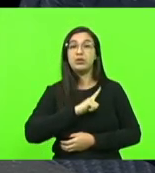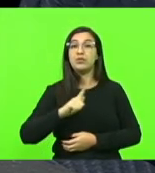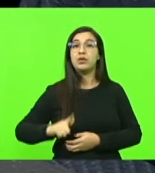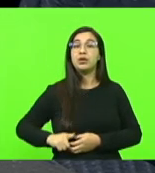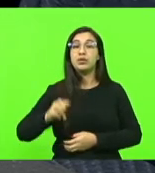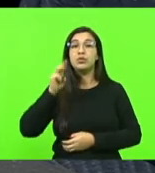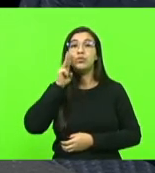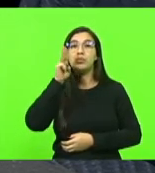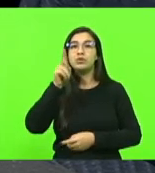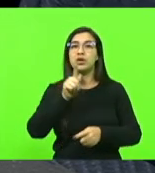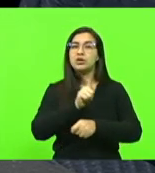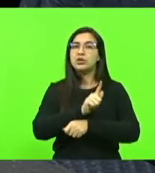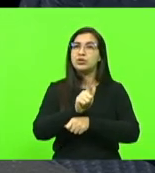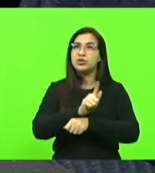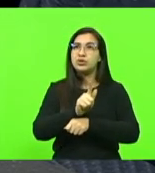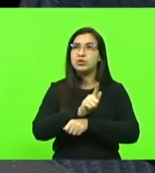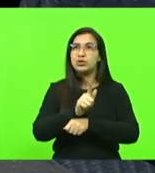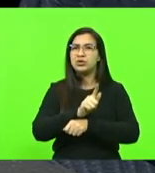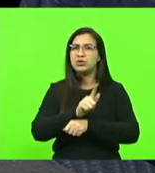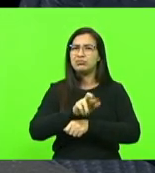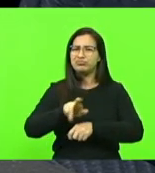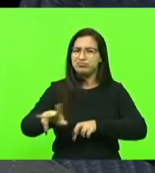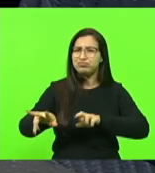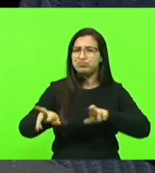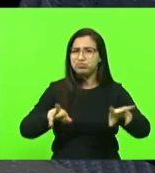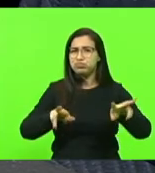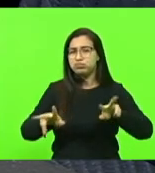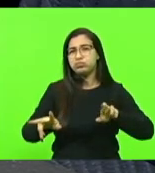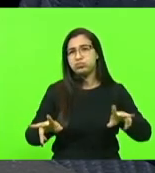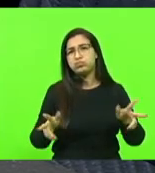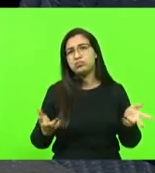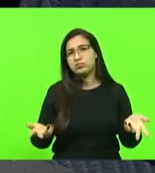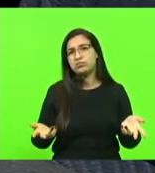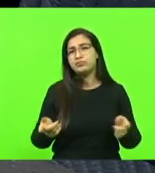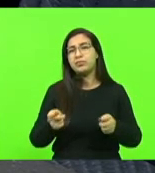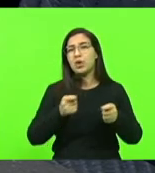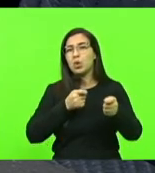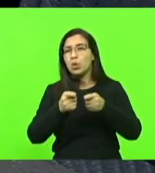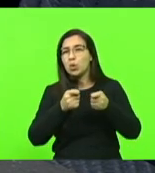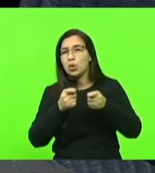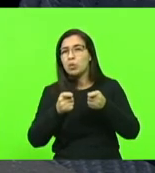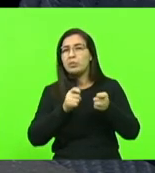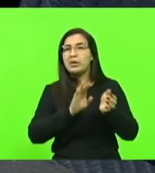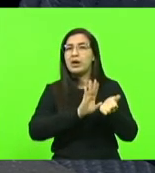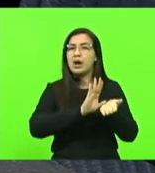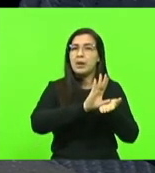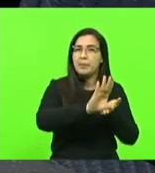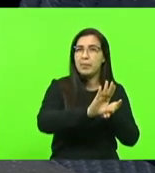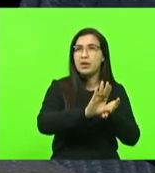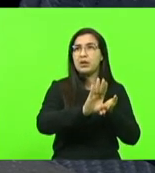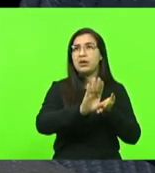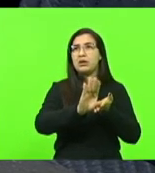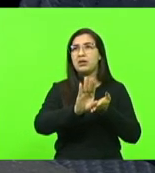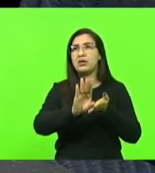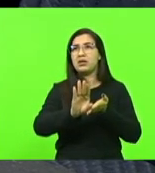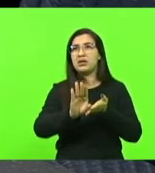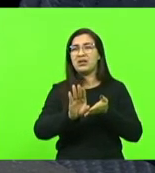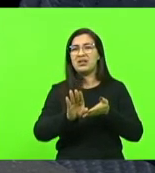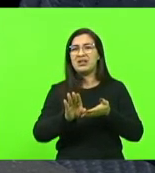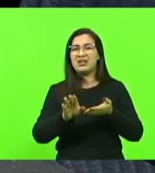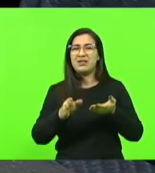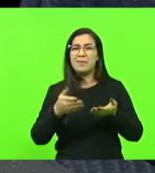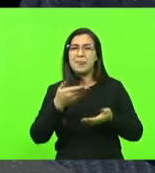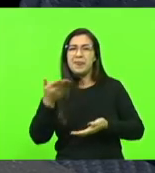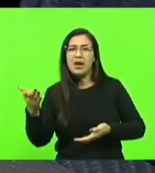uma gestão diferenciada no governo, economiza, aplica, sem todo aquele verniz que muitos